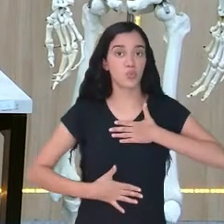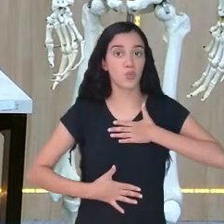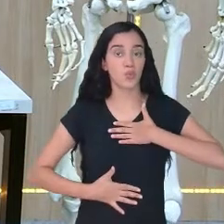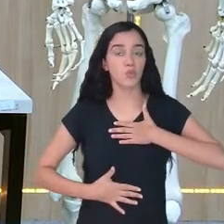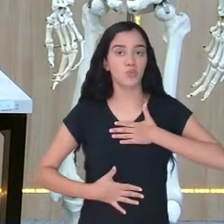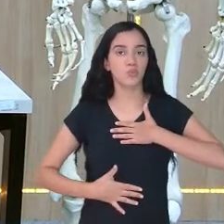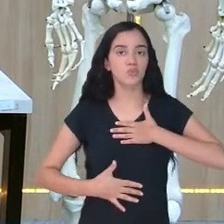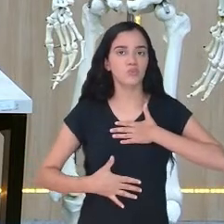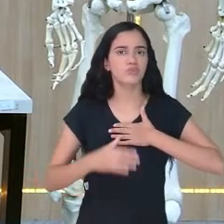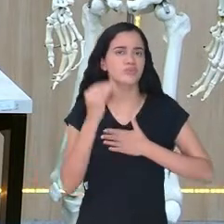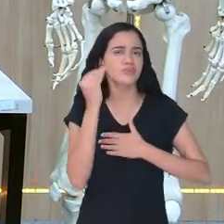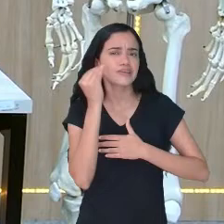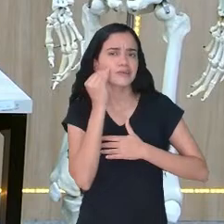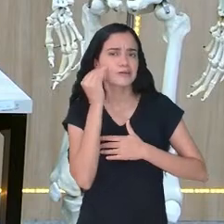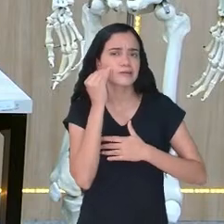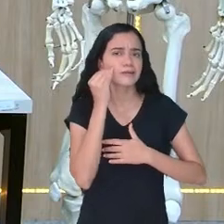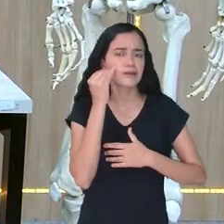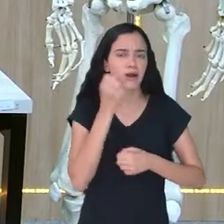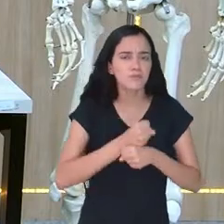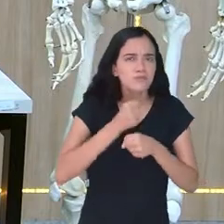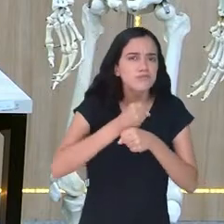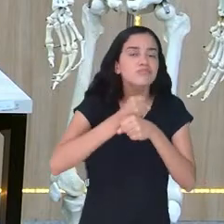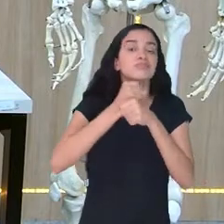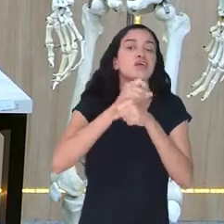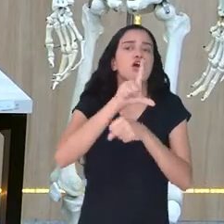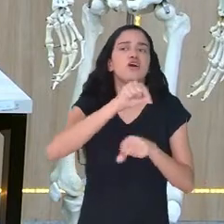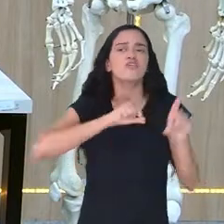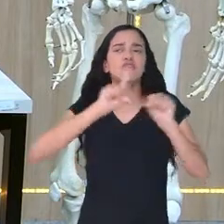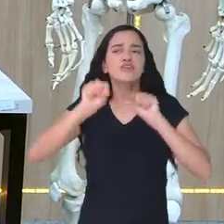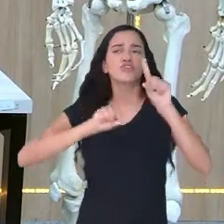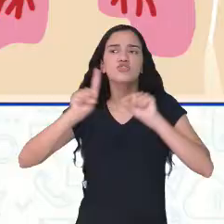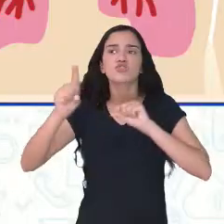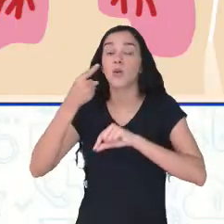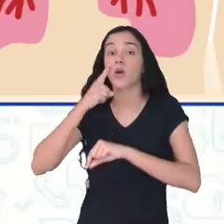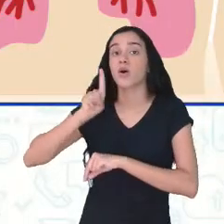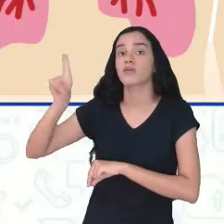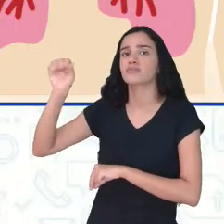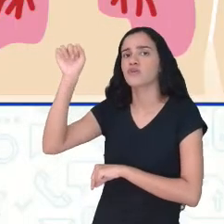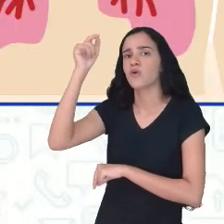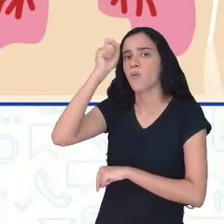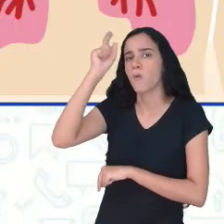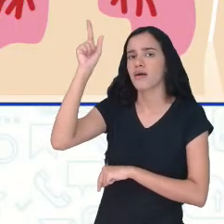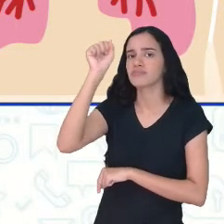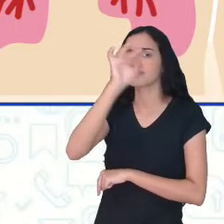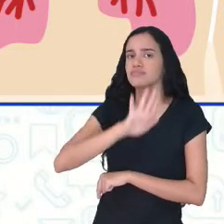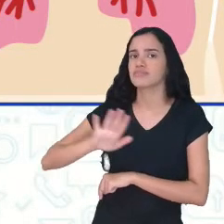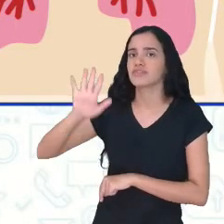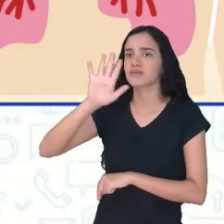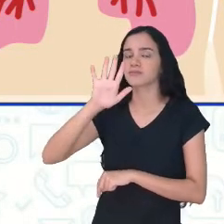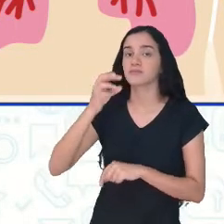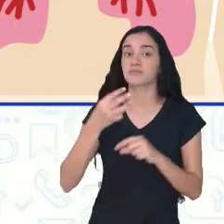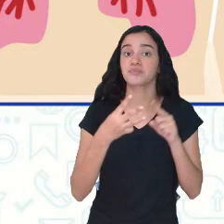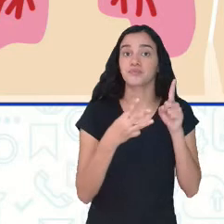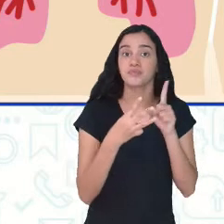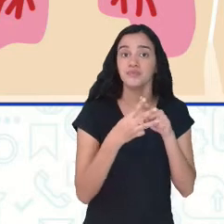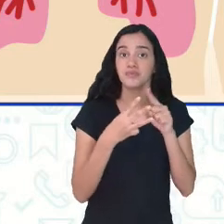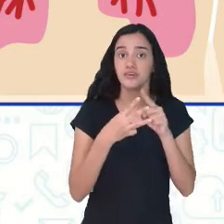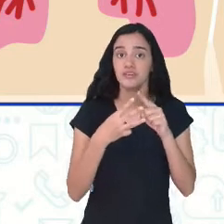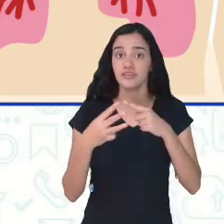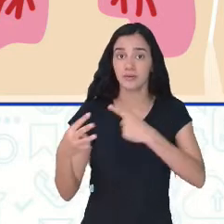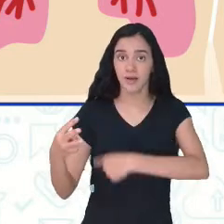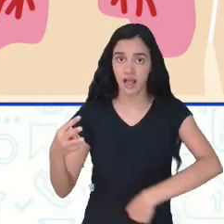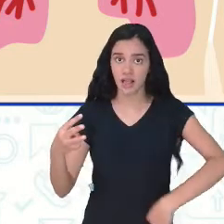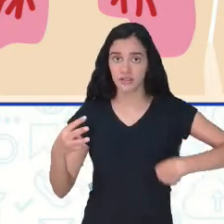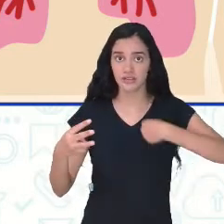representação do nosso corpo. E aí você vai escolher um sistema. Eu trouxe uma ideia aqui de 3 sistemas. O sistema circulatório, o